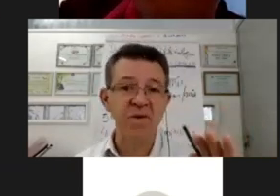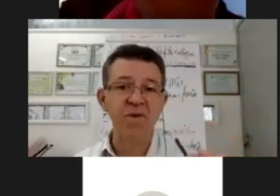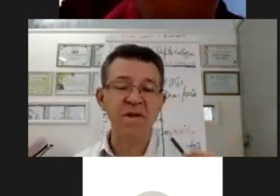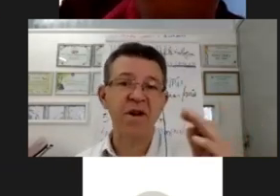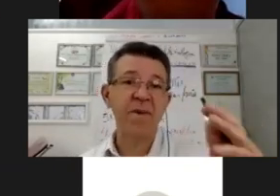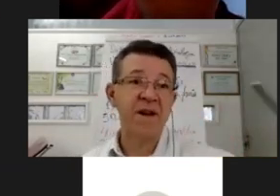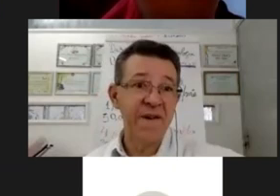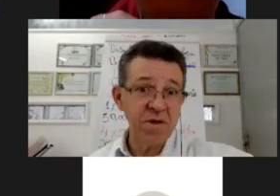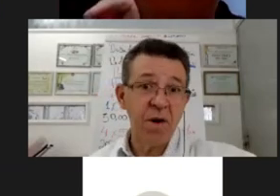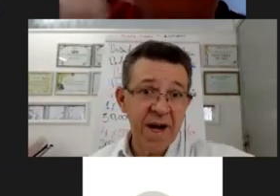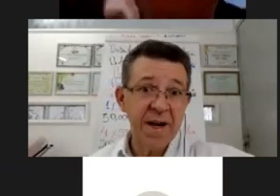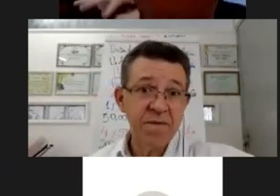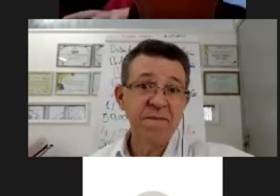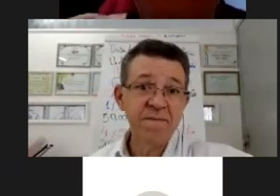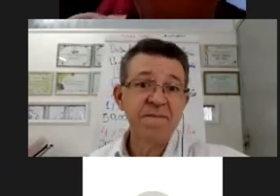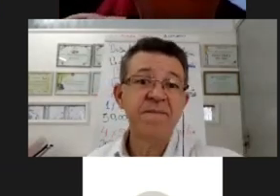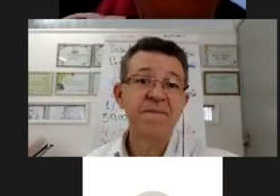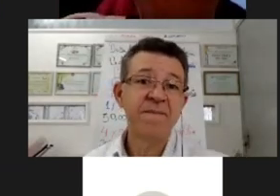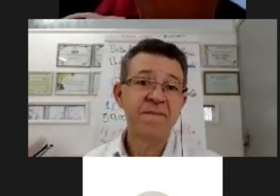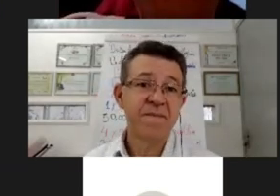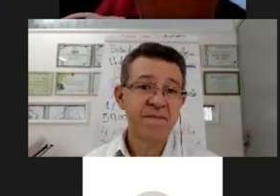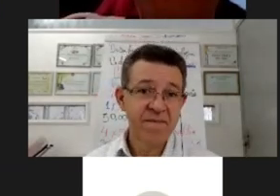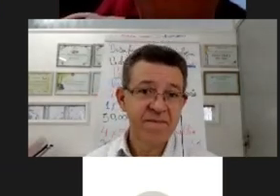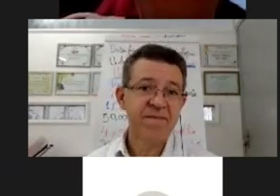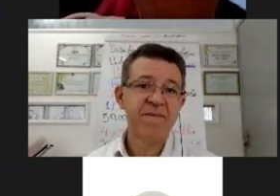pedicure e manicure vai começar a faltar horário.